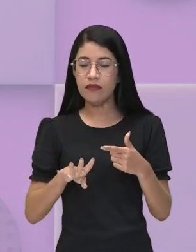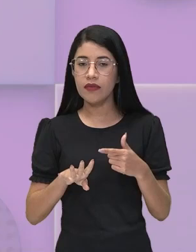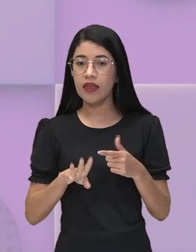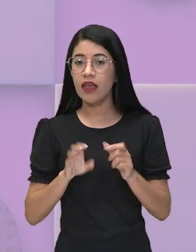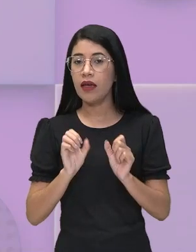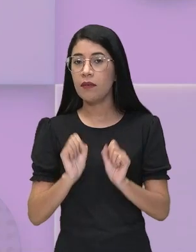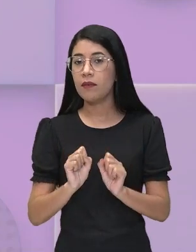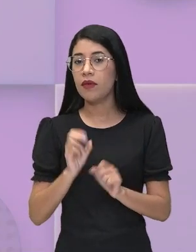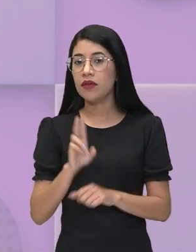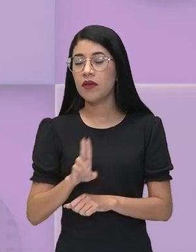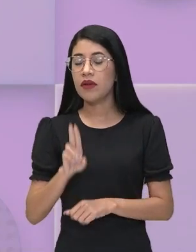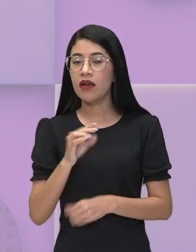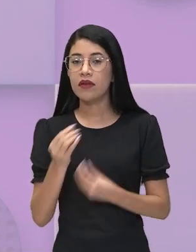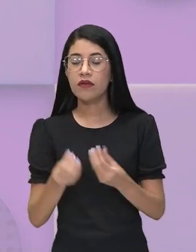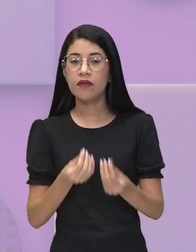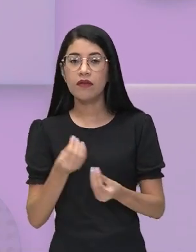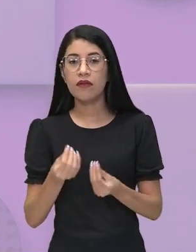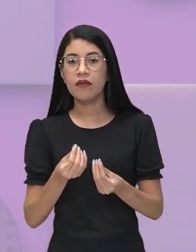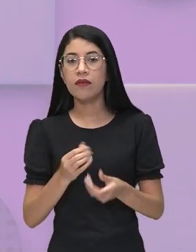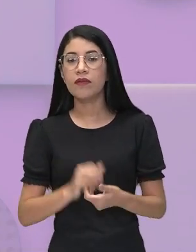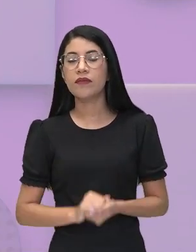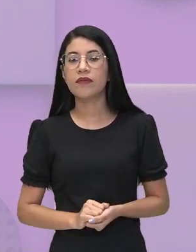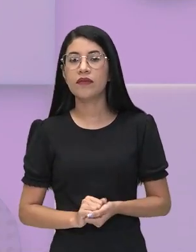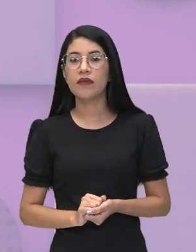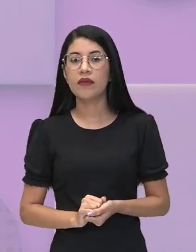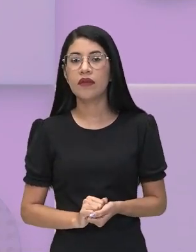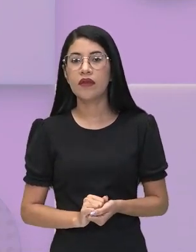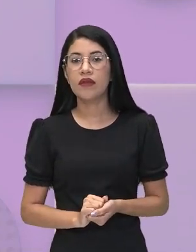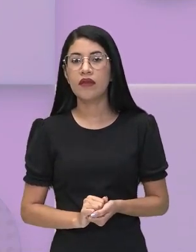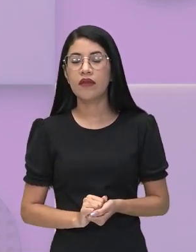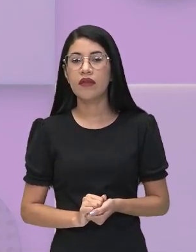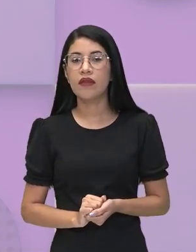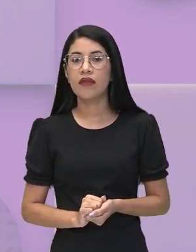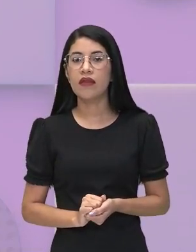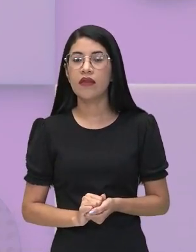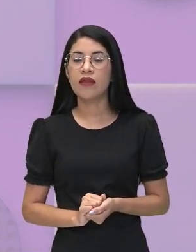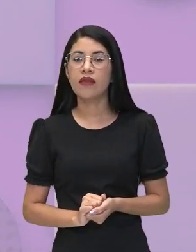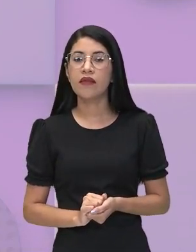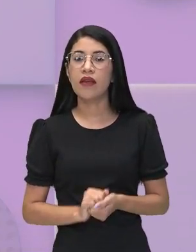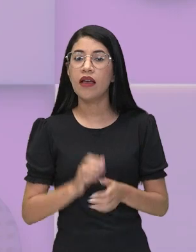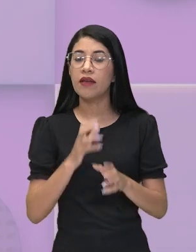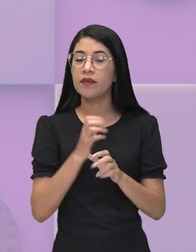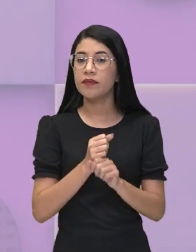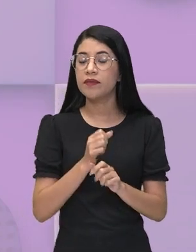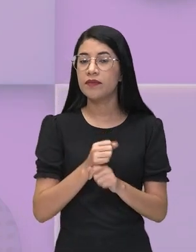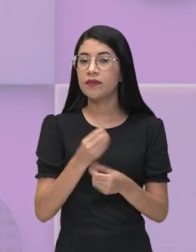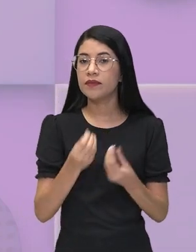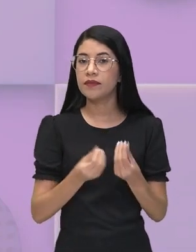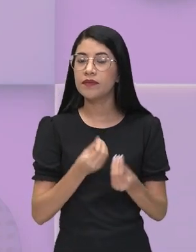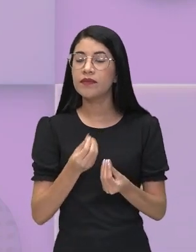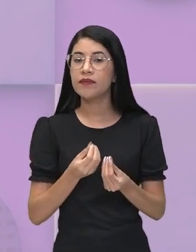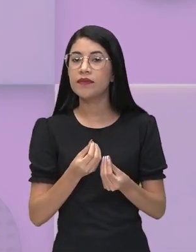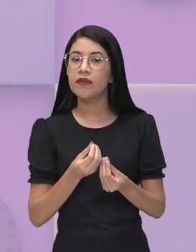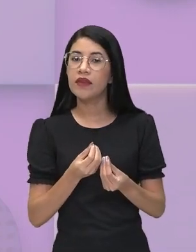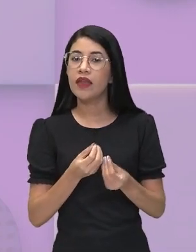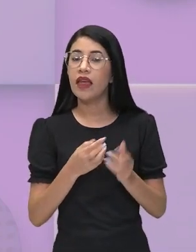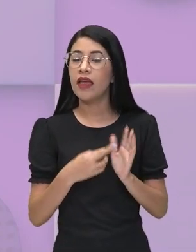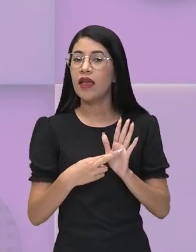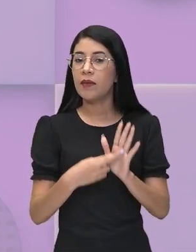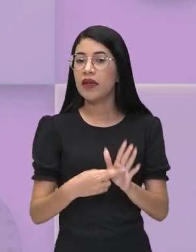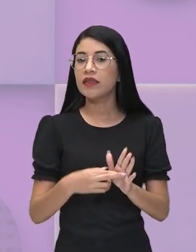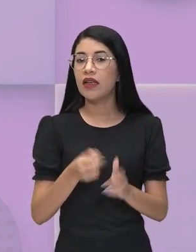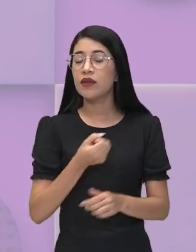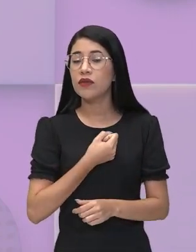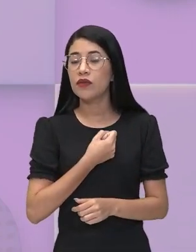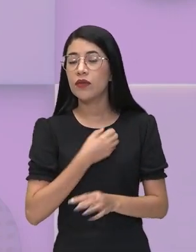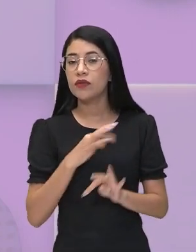serve para a gente transformar, né, essa parte algébrica, serve para representar todos os números. E